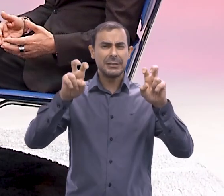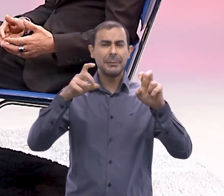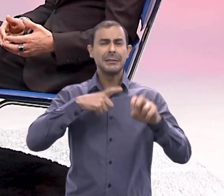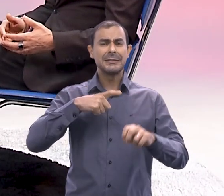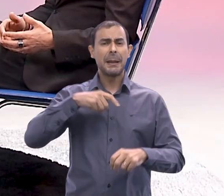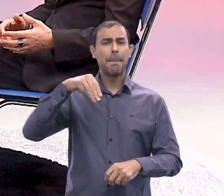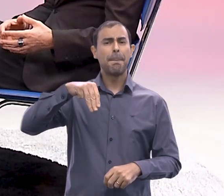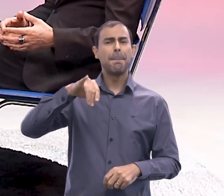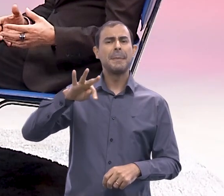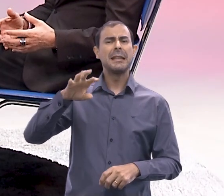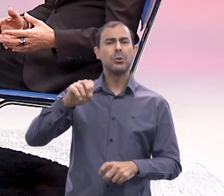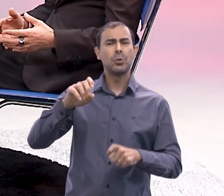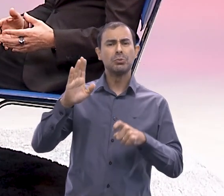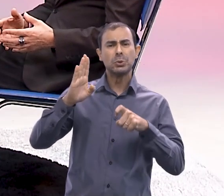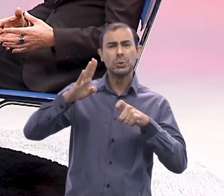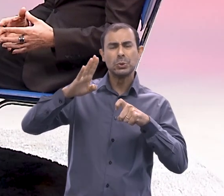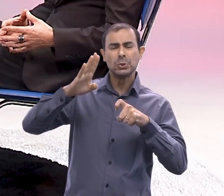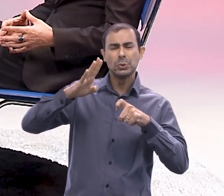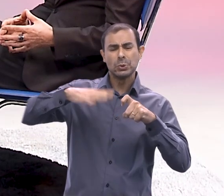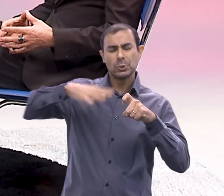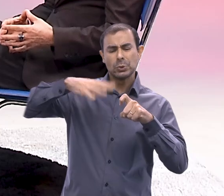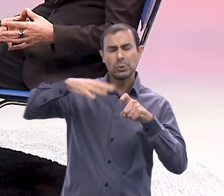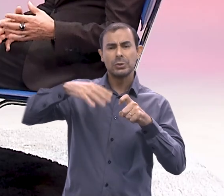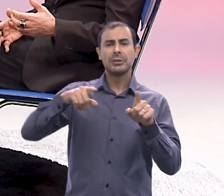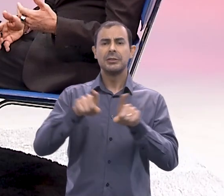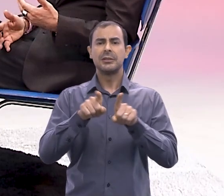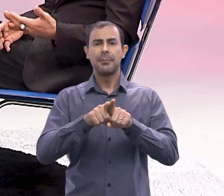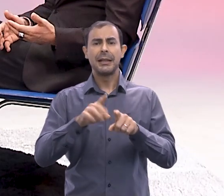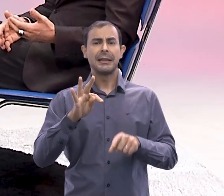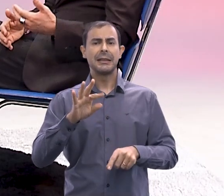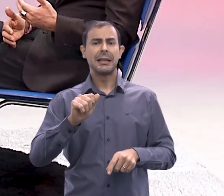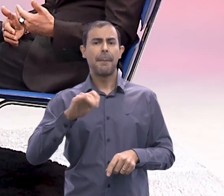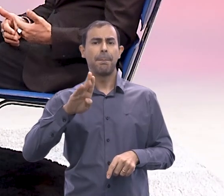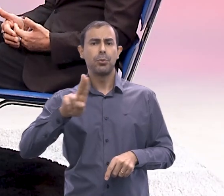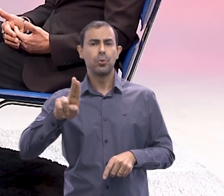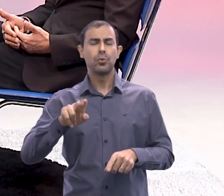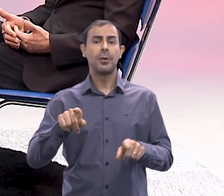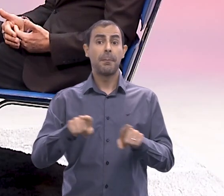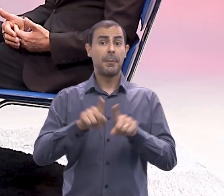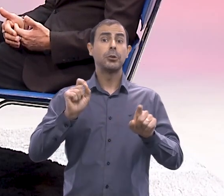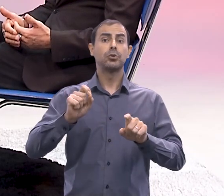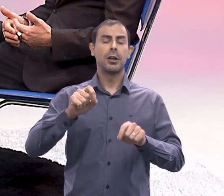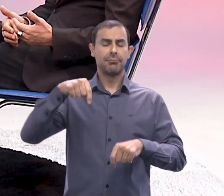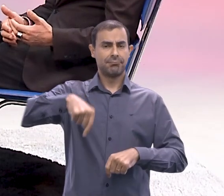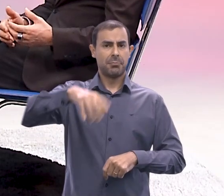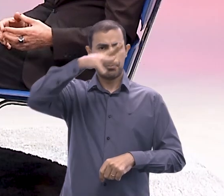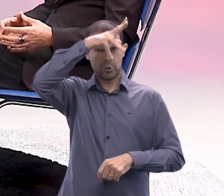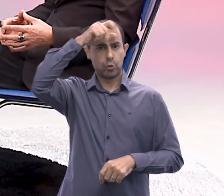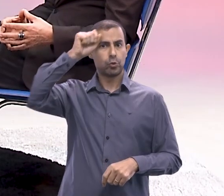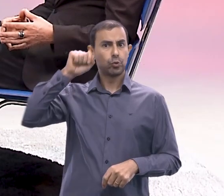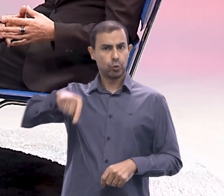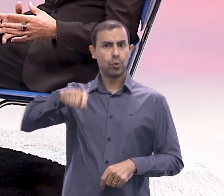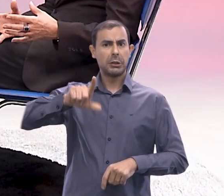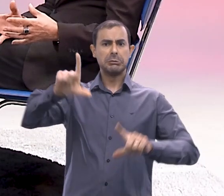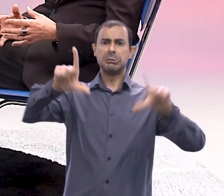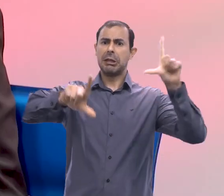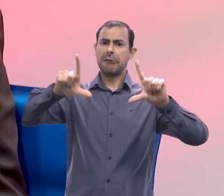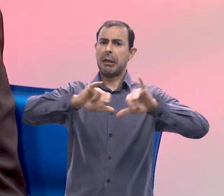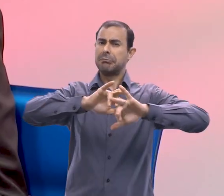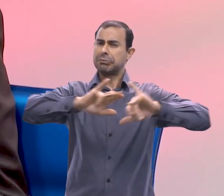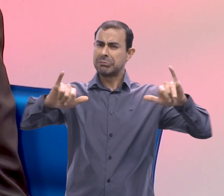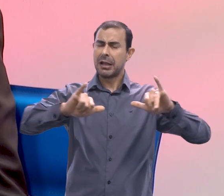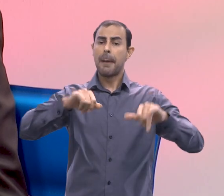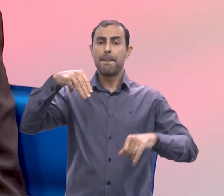de mitos, de tabus, só que hoje eu vou reforçar, a imprensa de Mato Grosso do Sul, tantos os